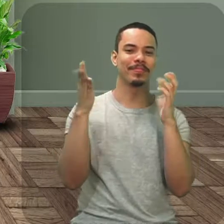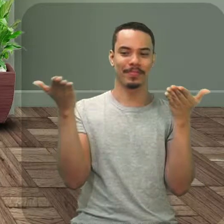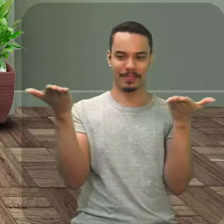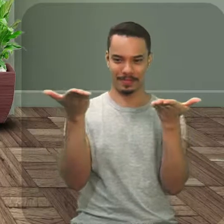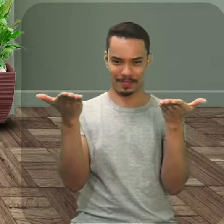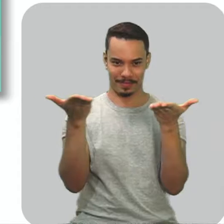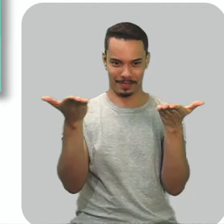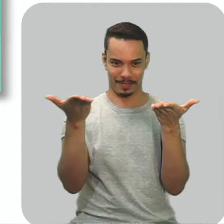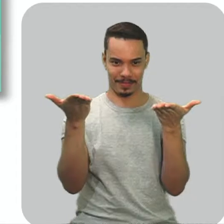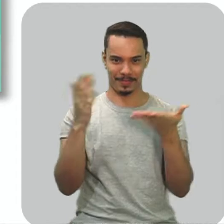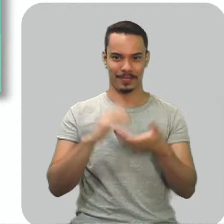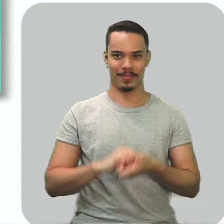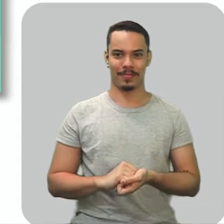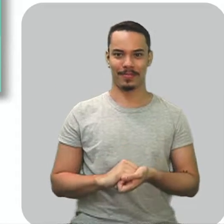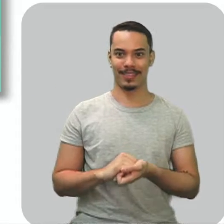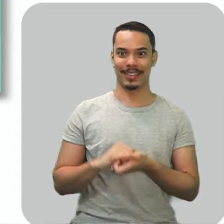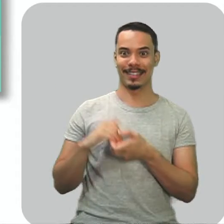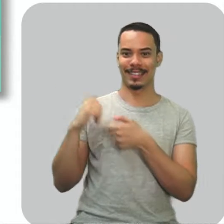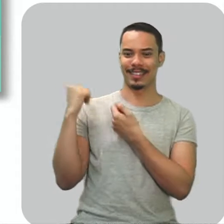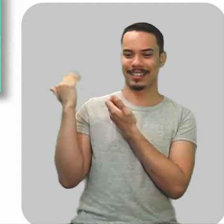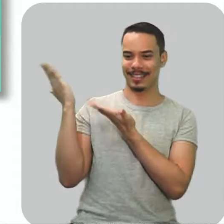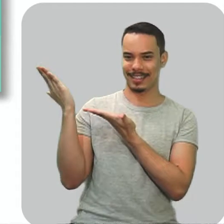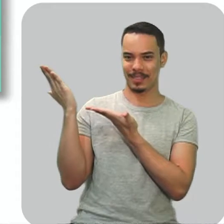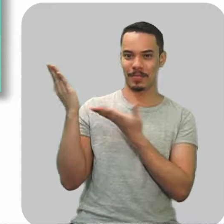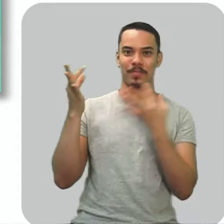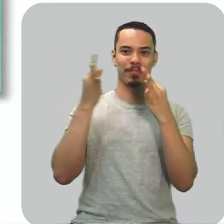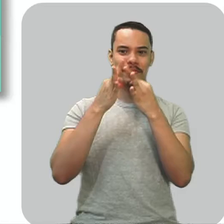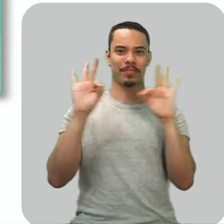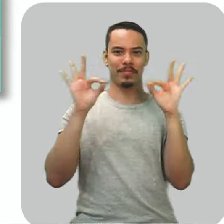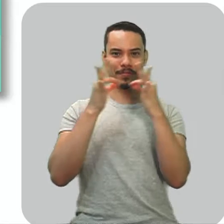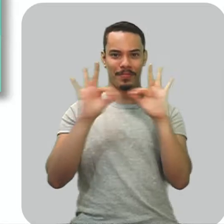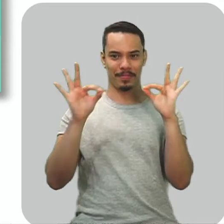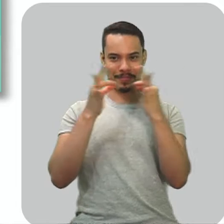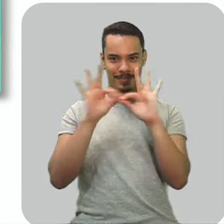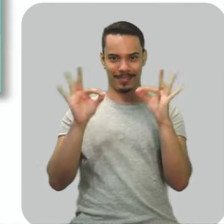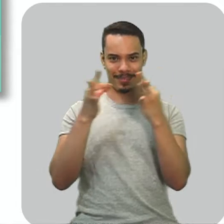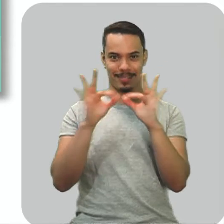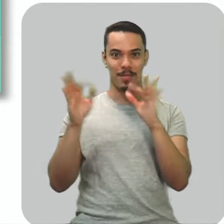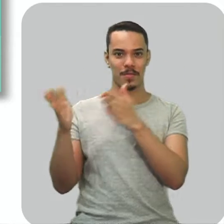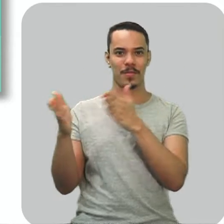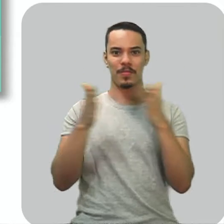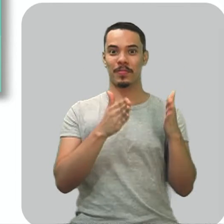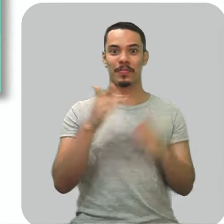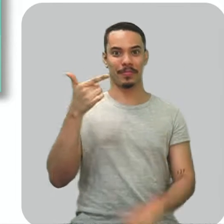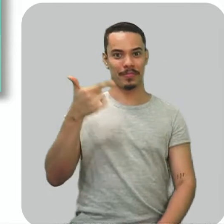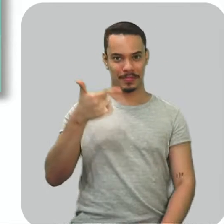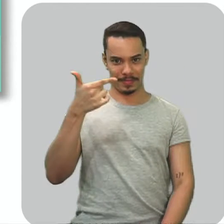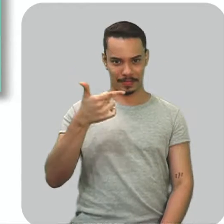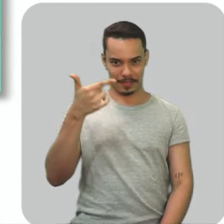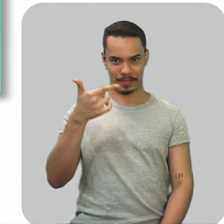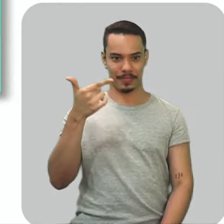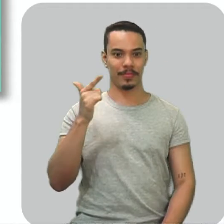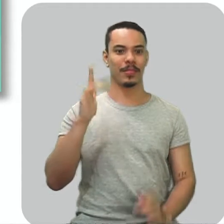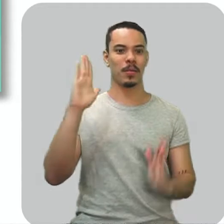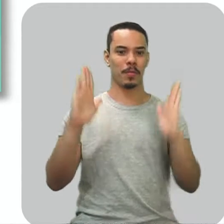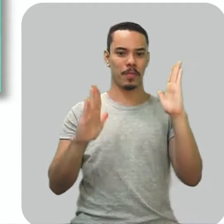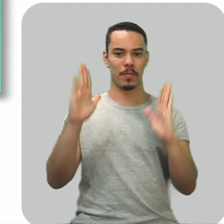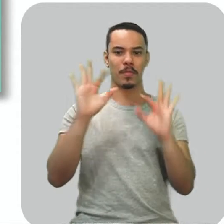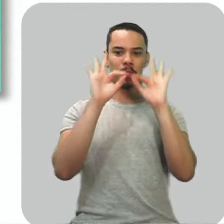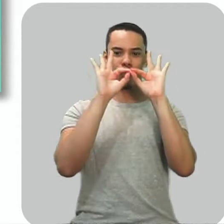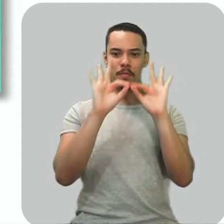de hoje a sintaxe parte 2 período